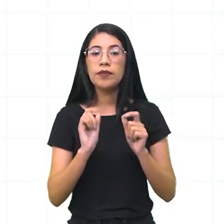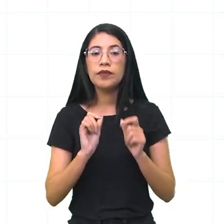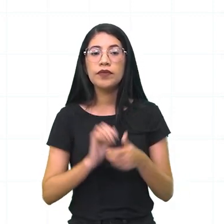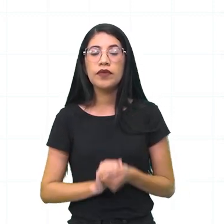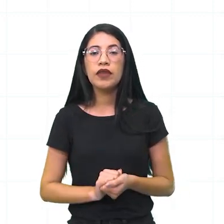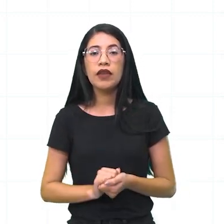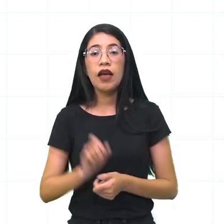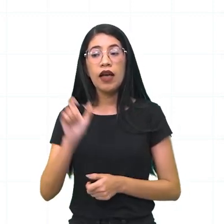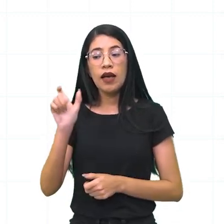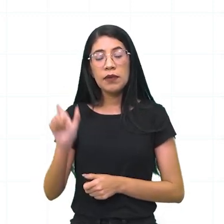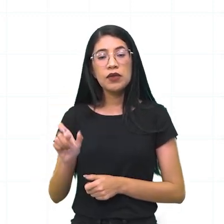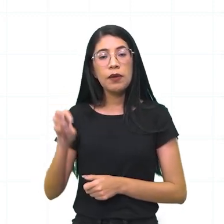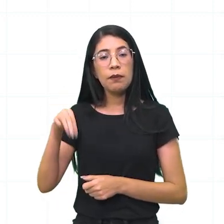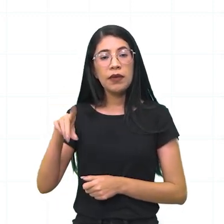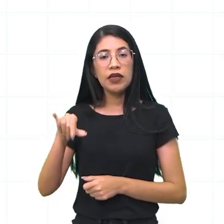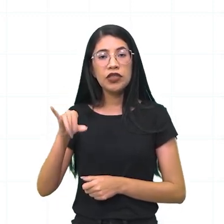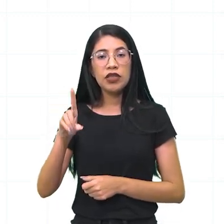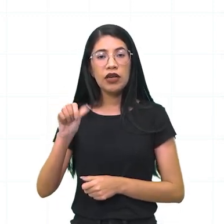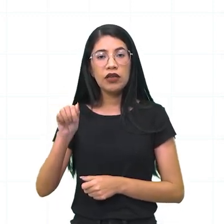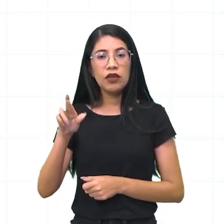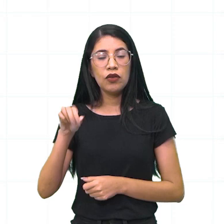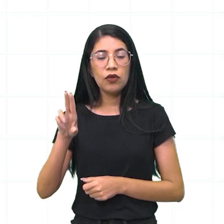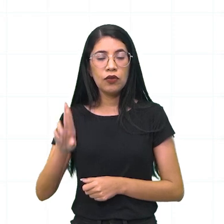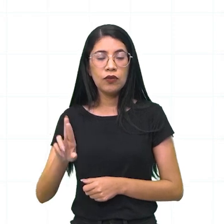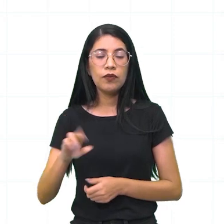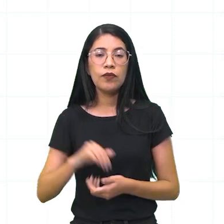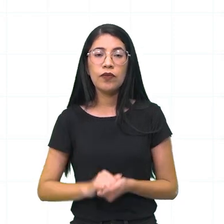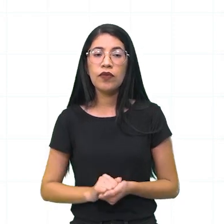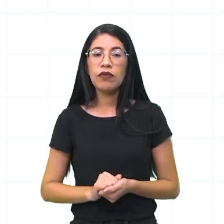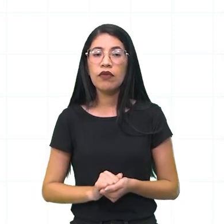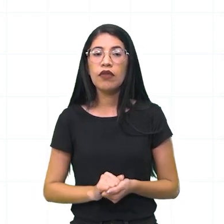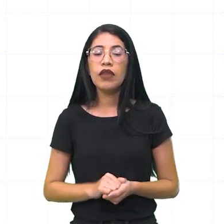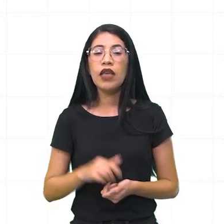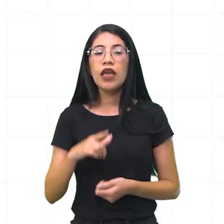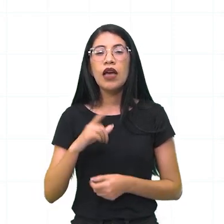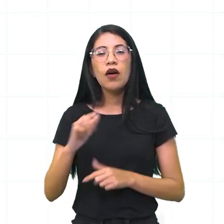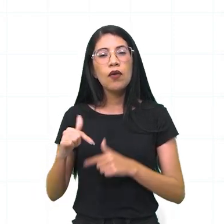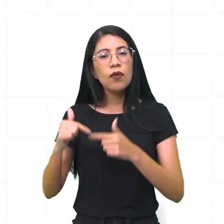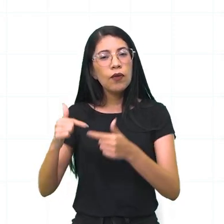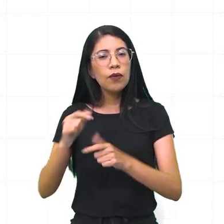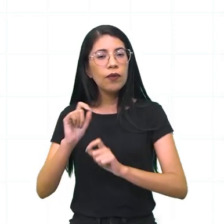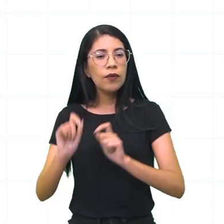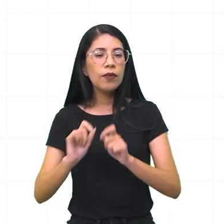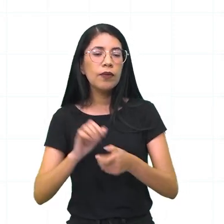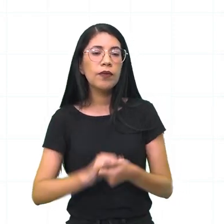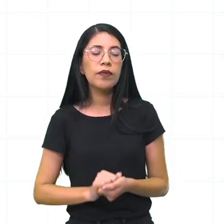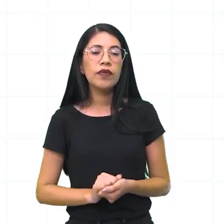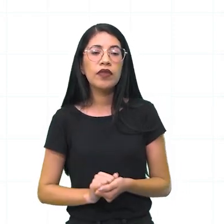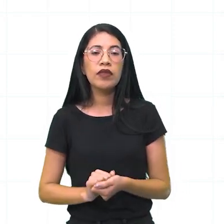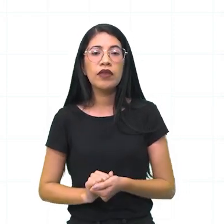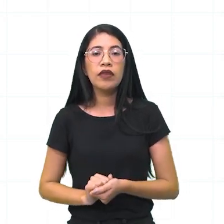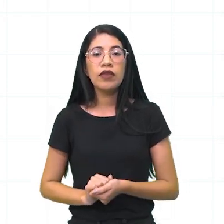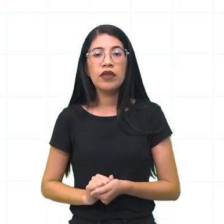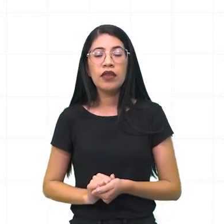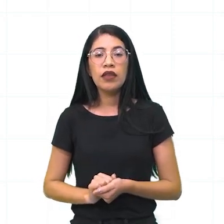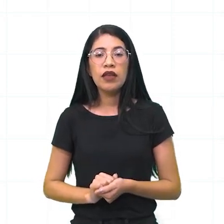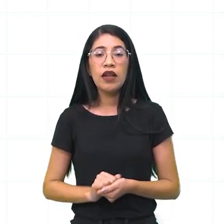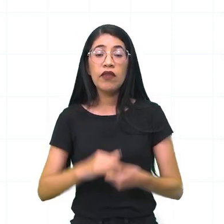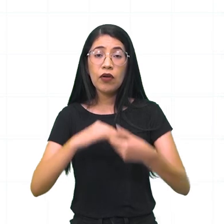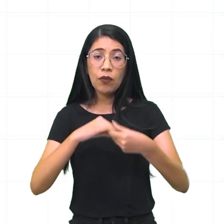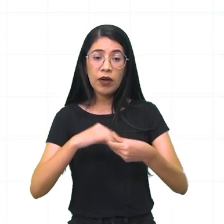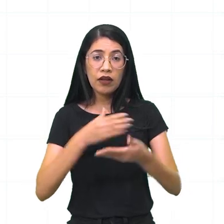os mediadores, né? Então, o mediador tem a função de cumprimentar o